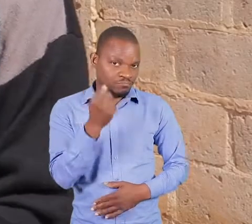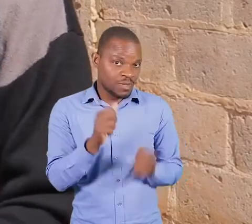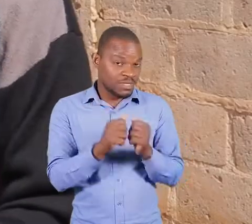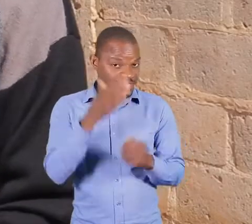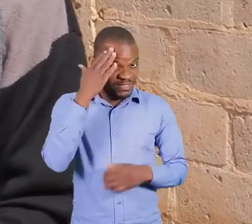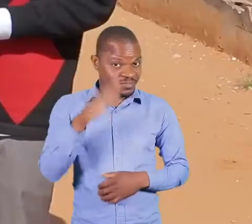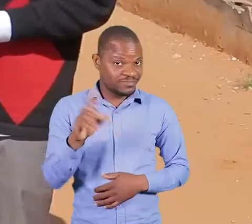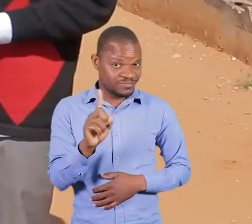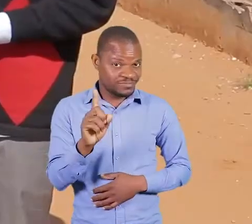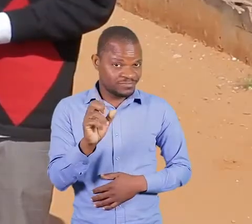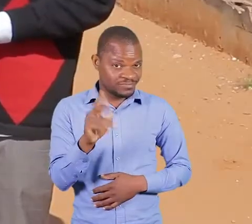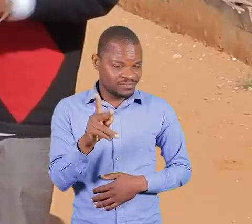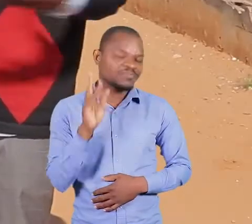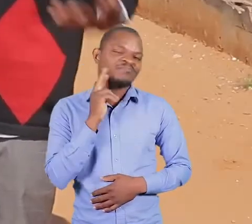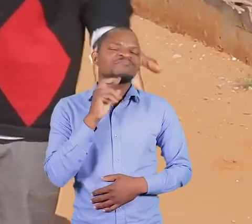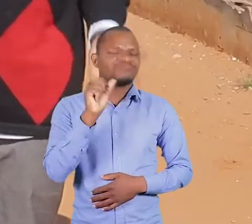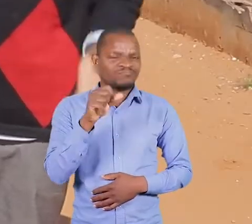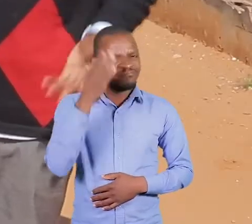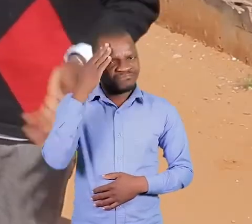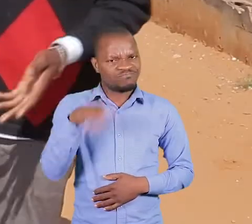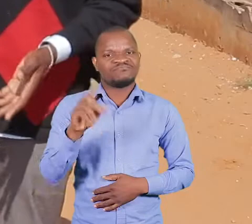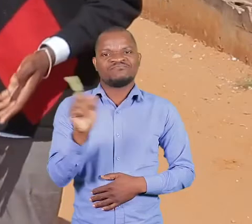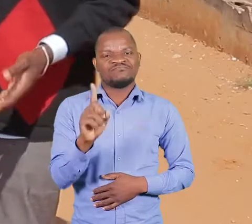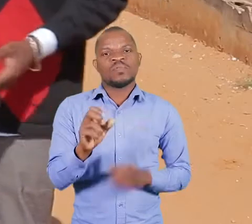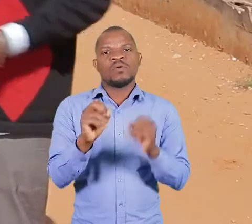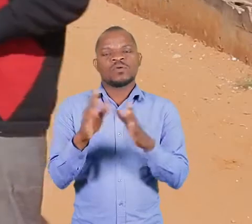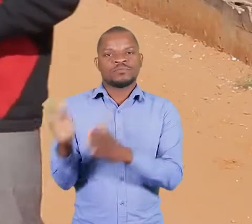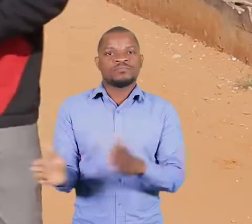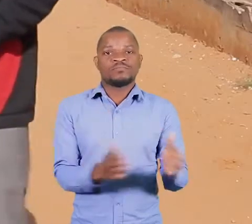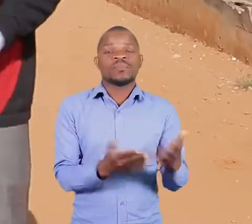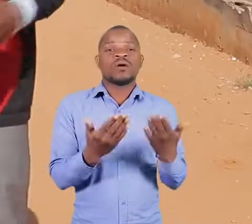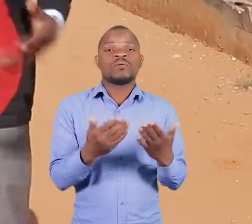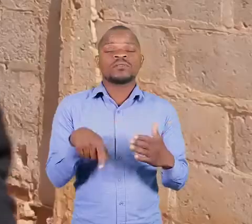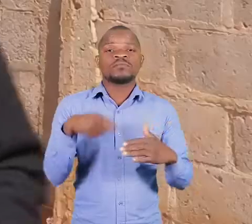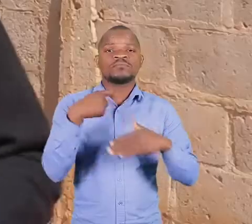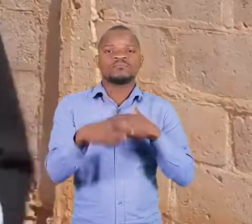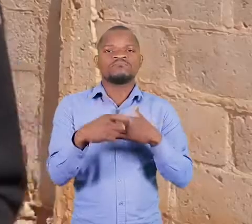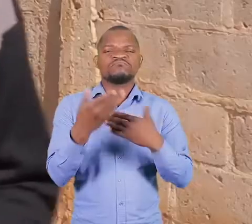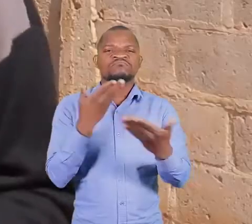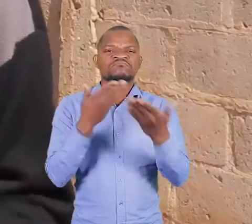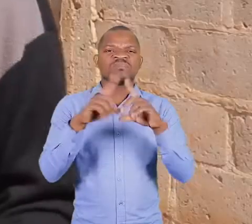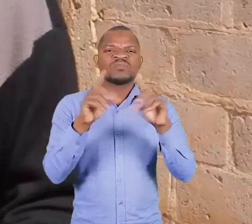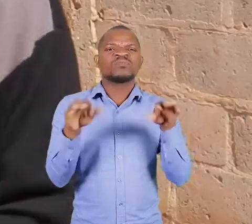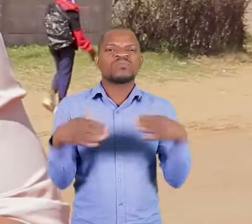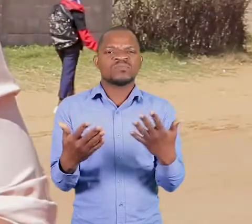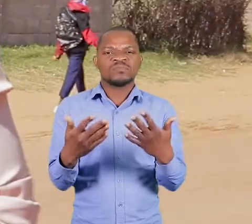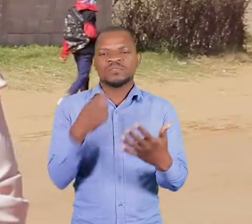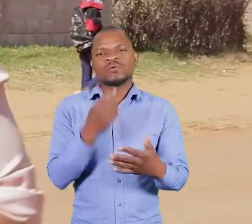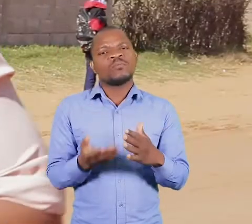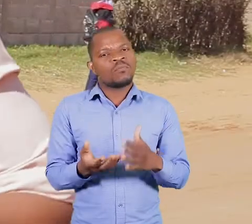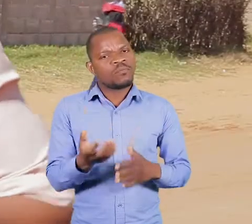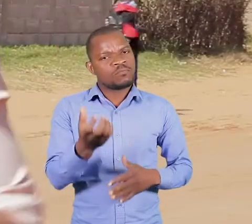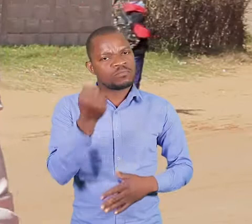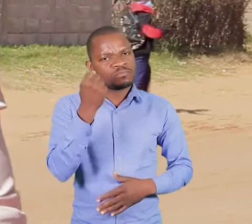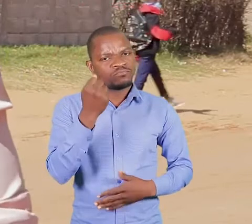programa, pode ser? Mas não te esqueças! Não vou me esquecer! Tudo bem! Mas agora, onde é que vamos começar nesta semana? Vamos